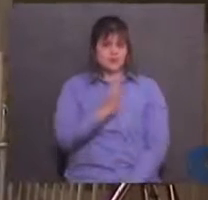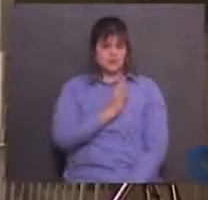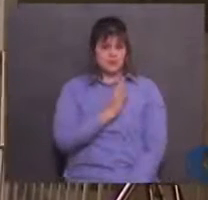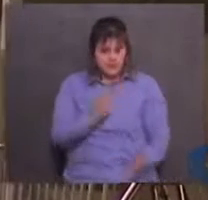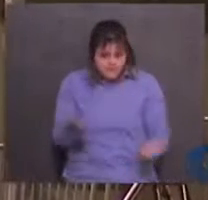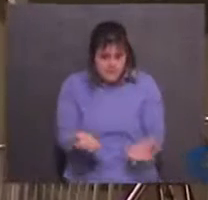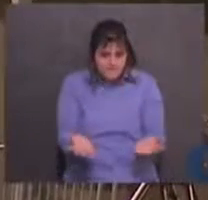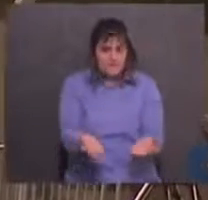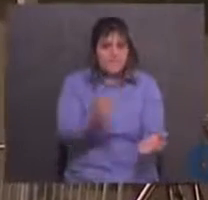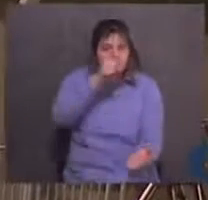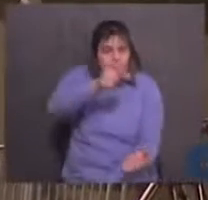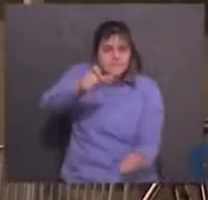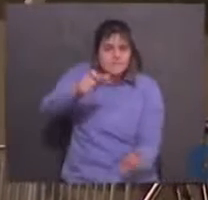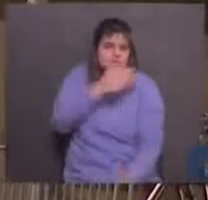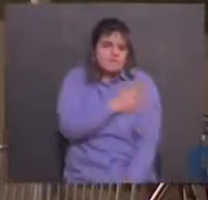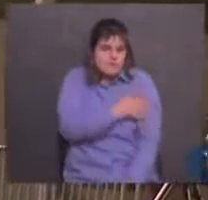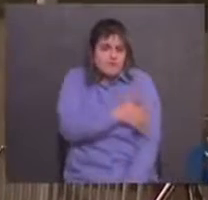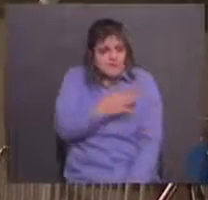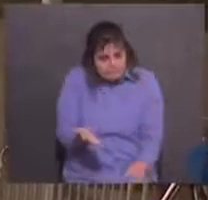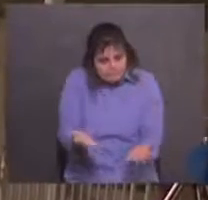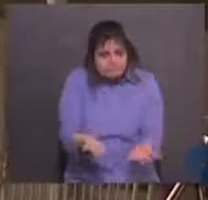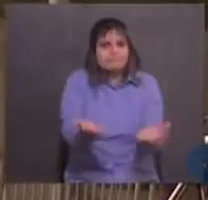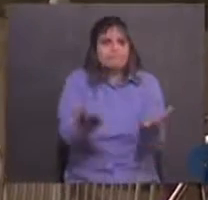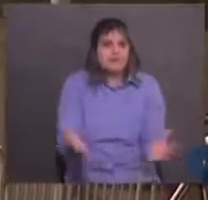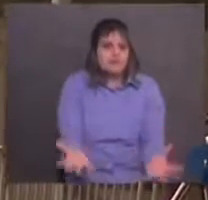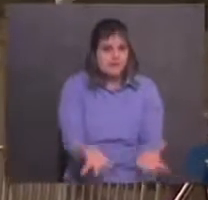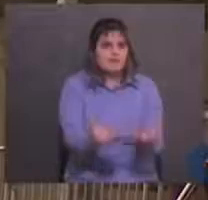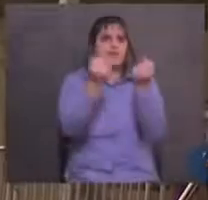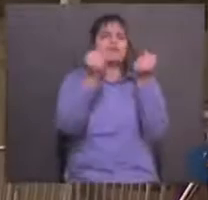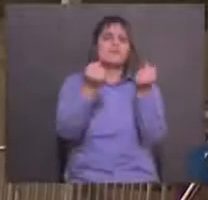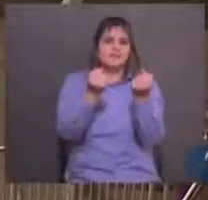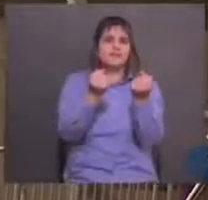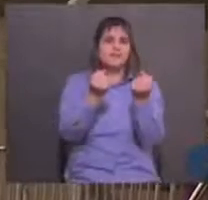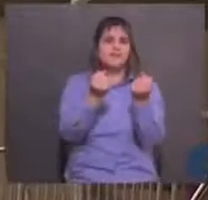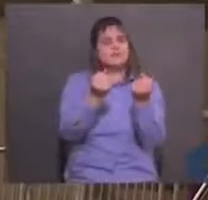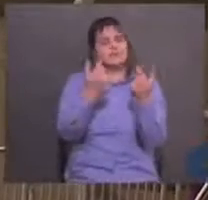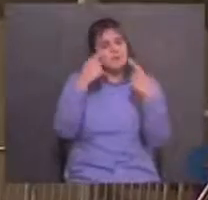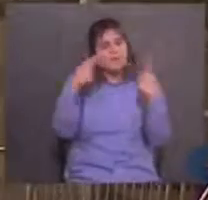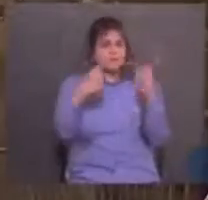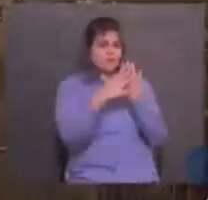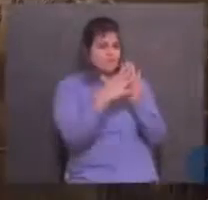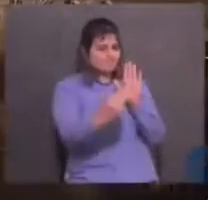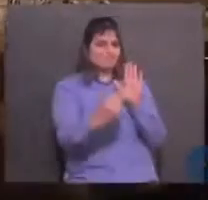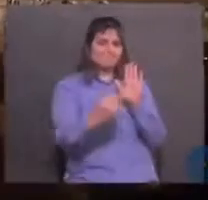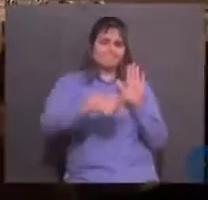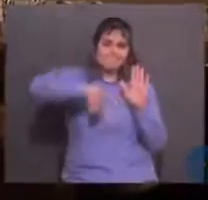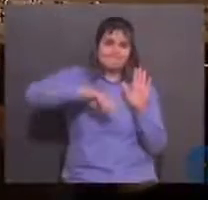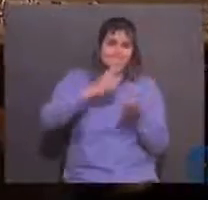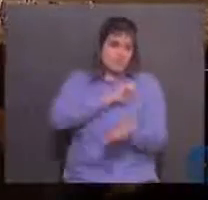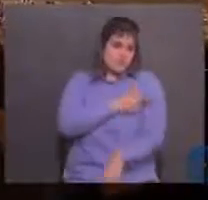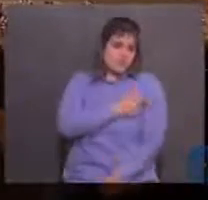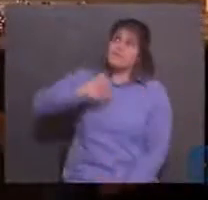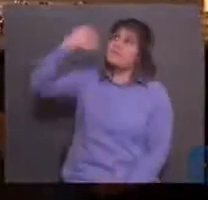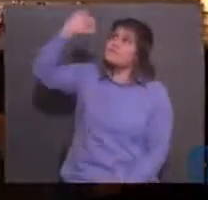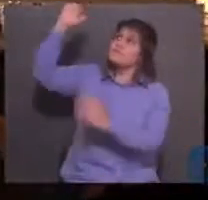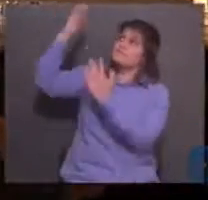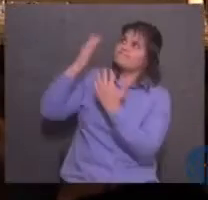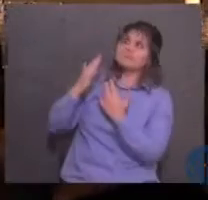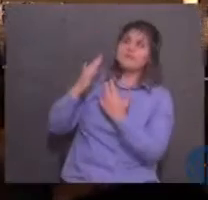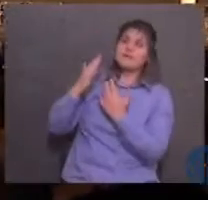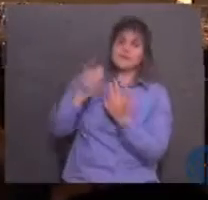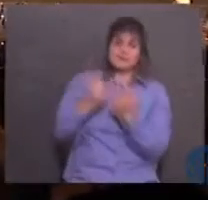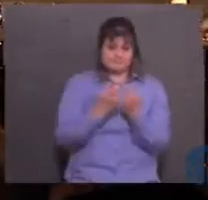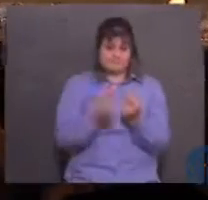fracos, fazei de nós testemunhas vivas do vosso poder. Esta dezena